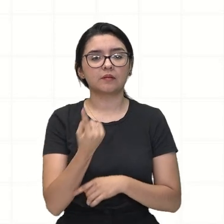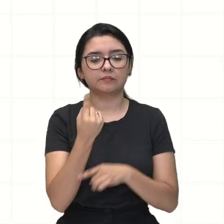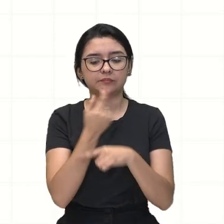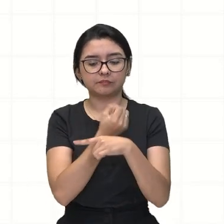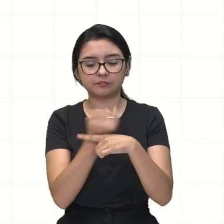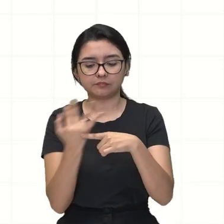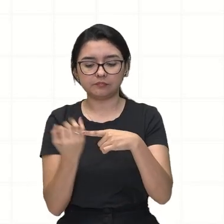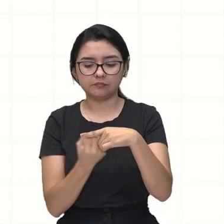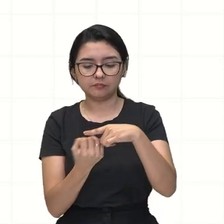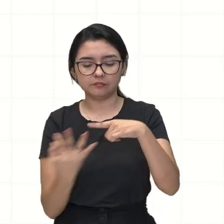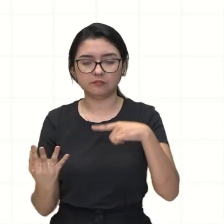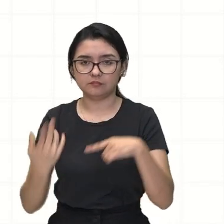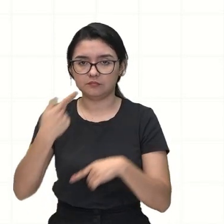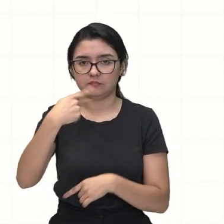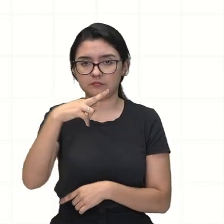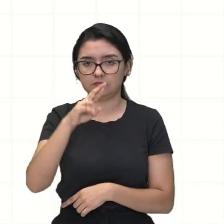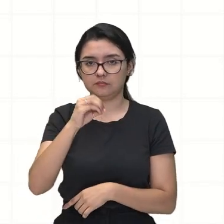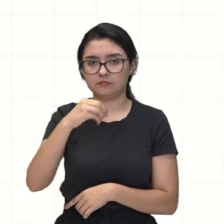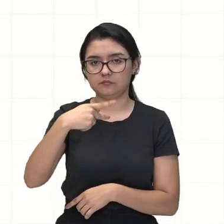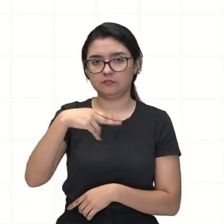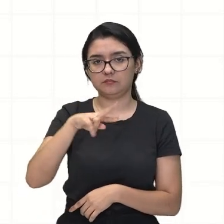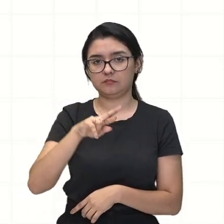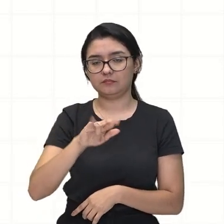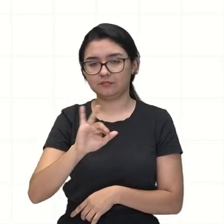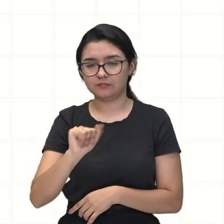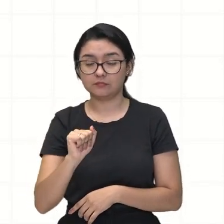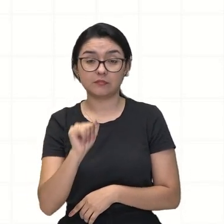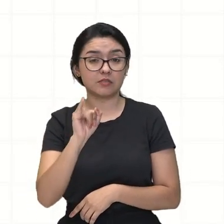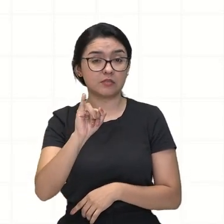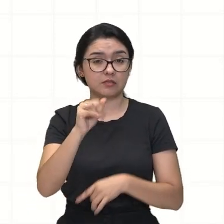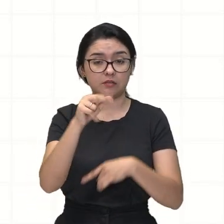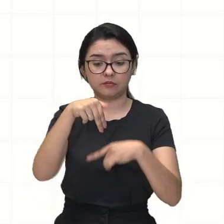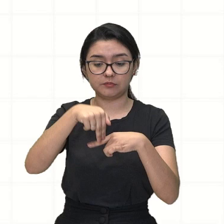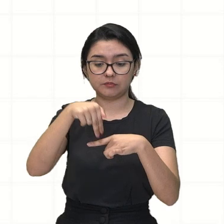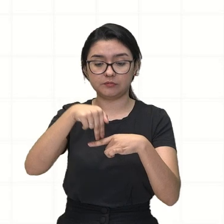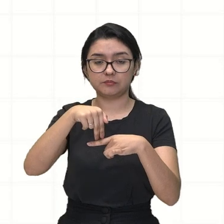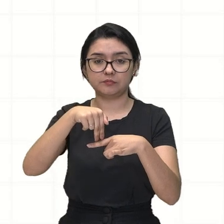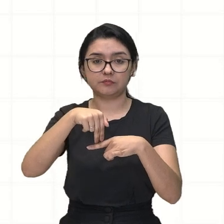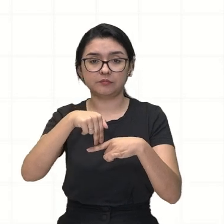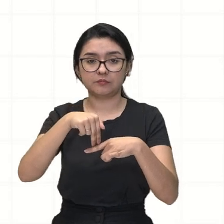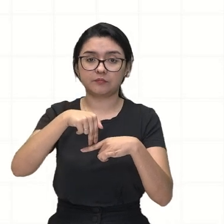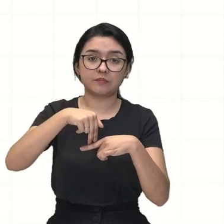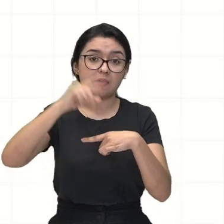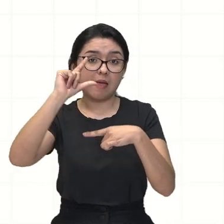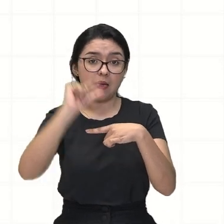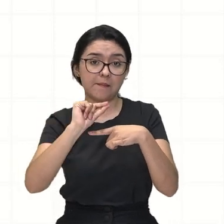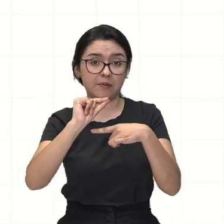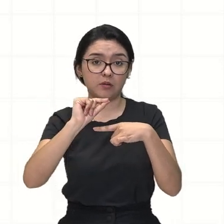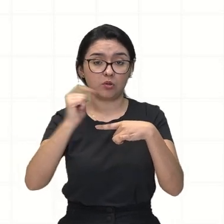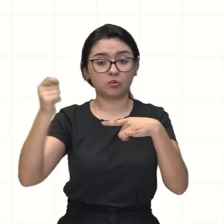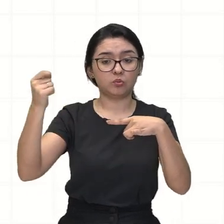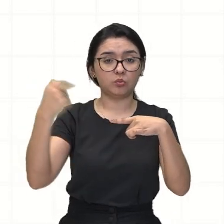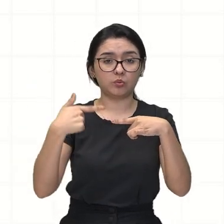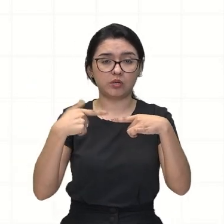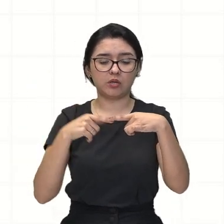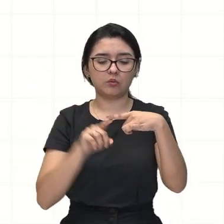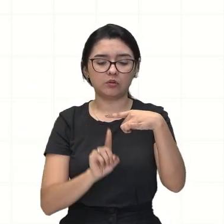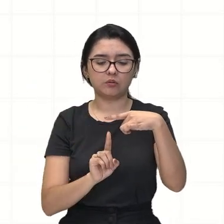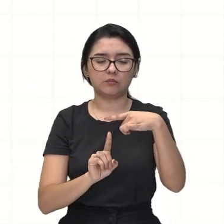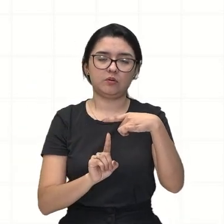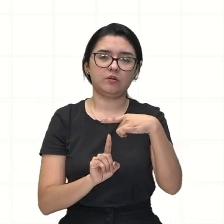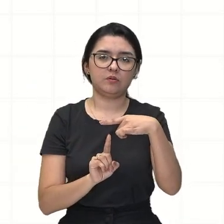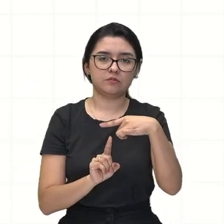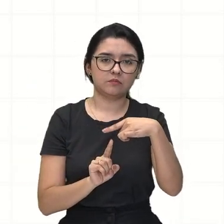considerada própria quando o numerador é menor que o